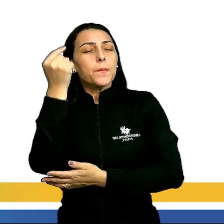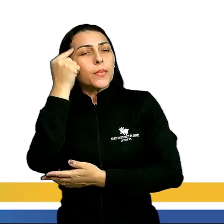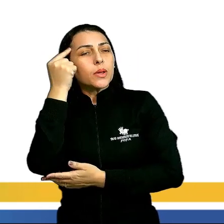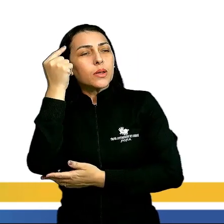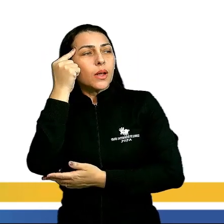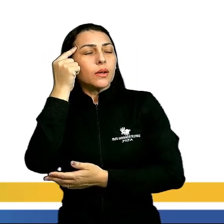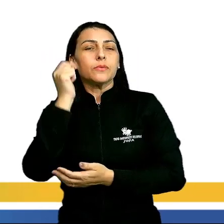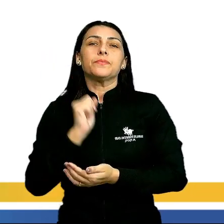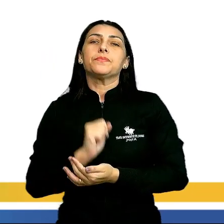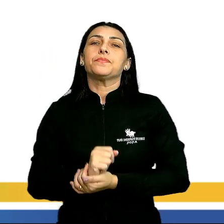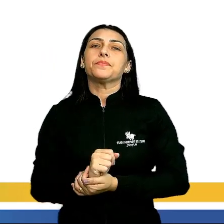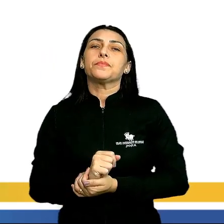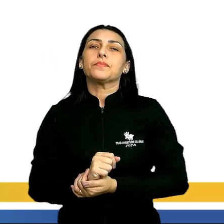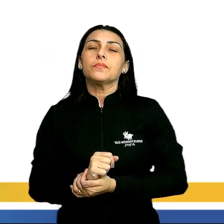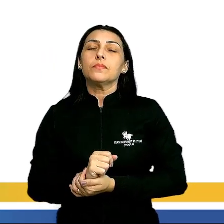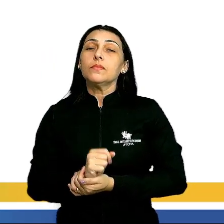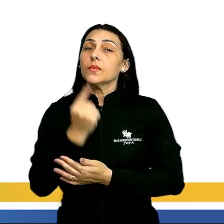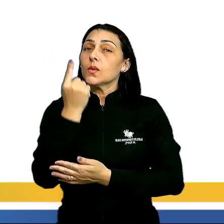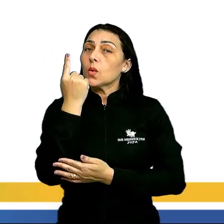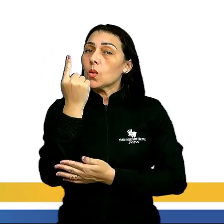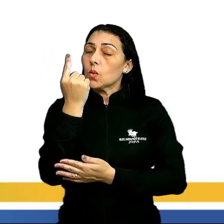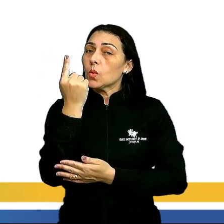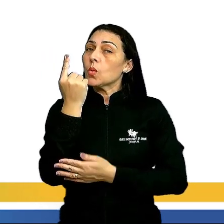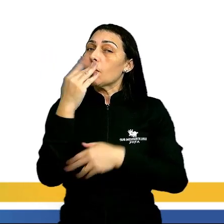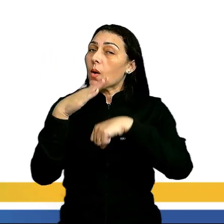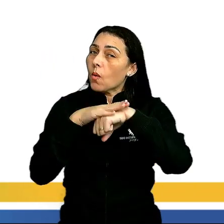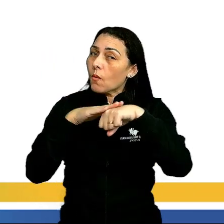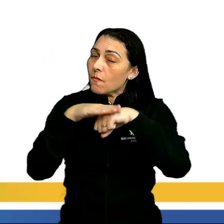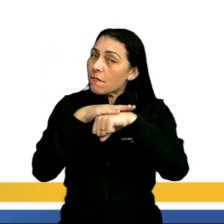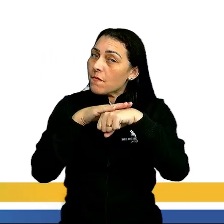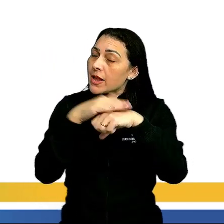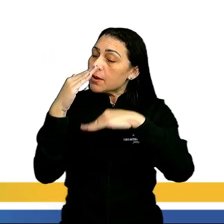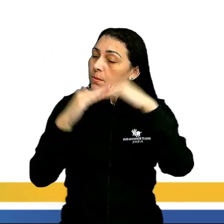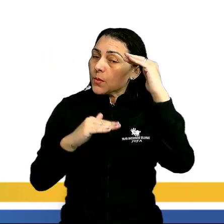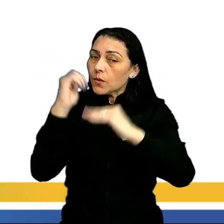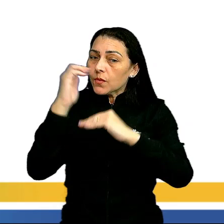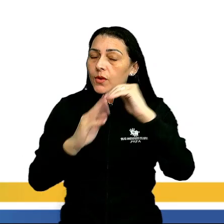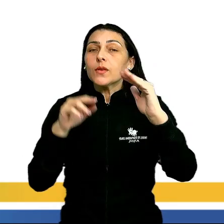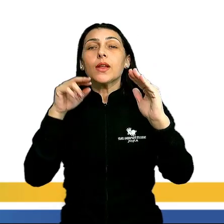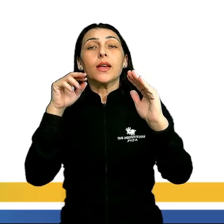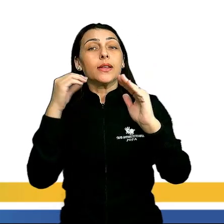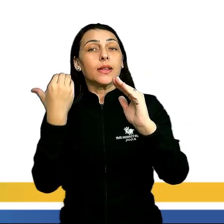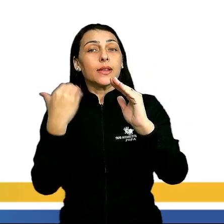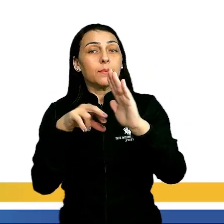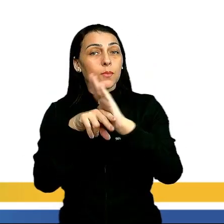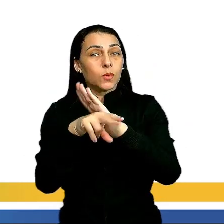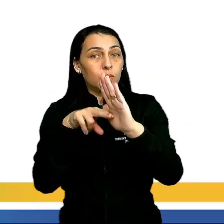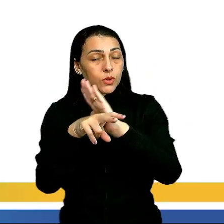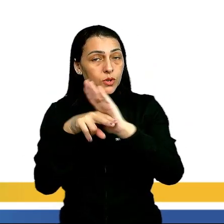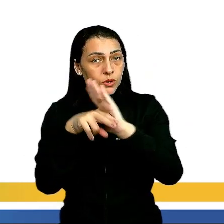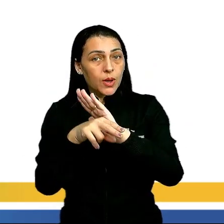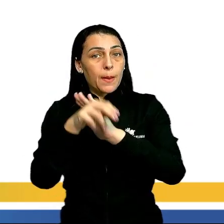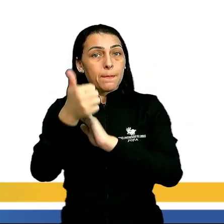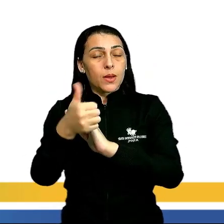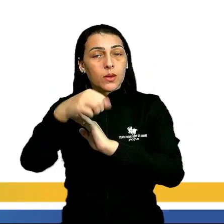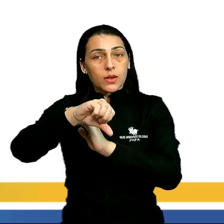pensar. Em uma famosa discussão entre profissionais da ciência biológica,